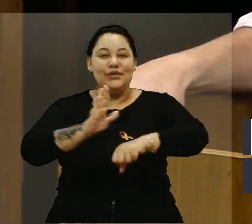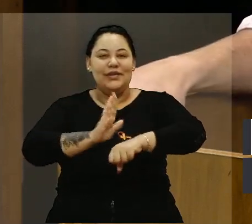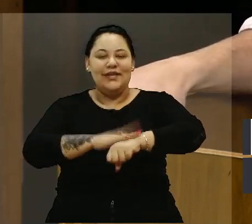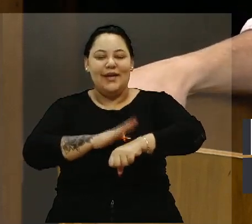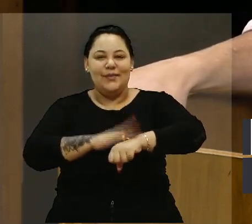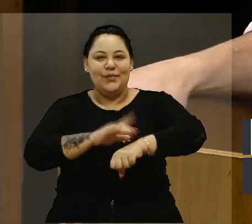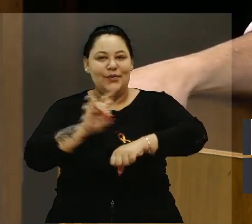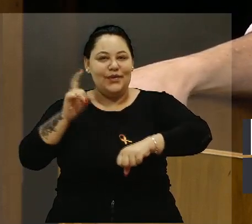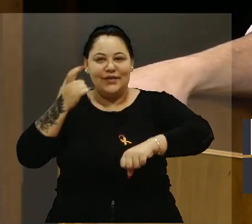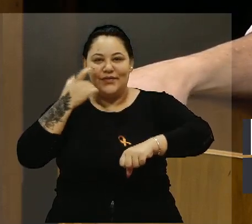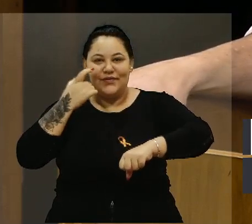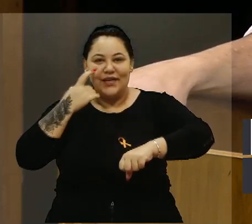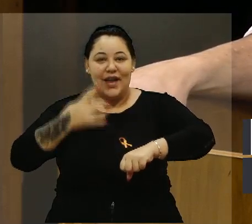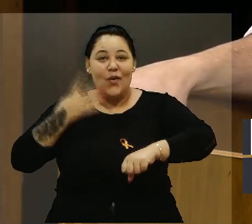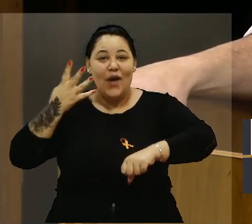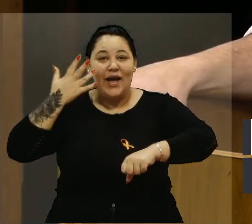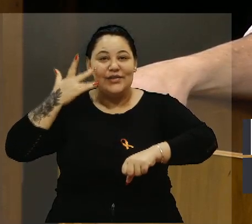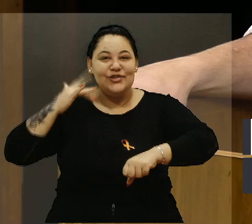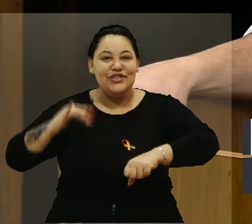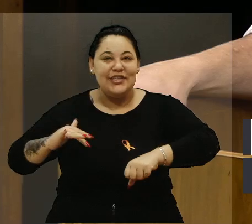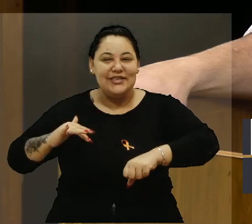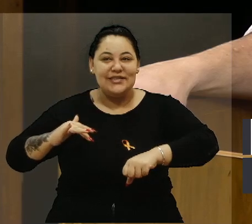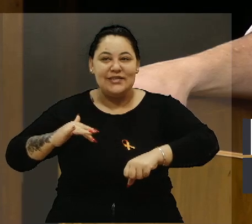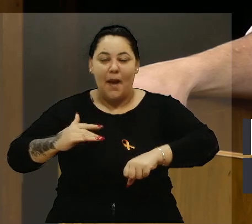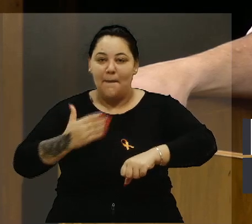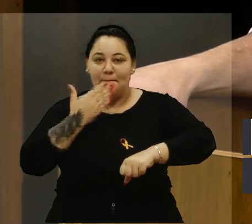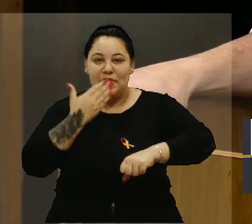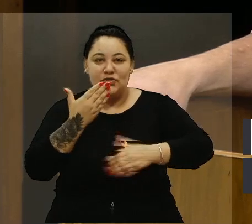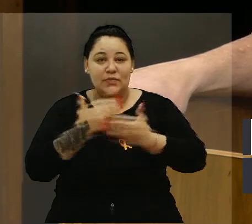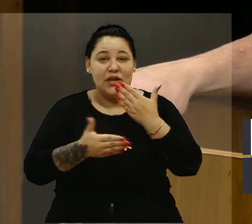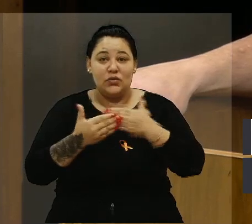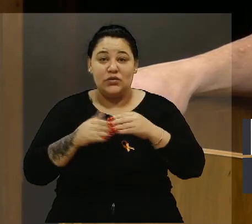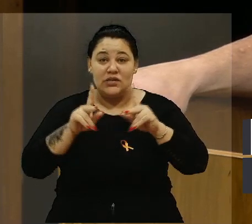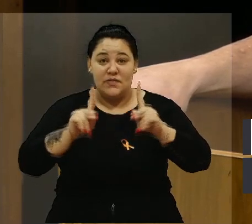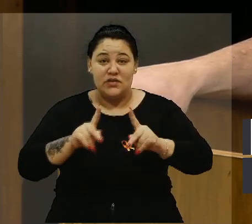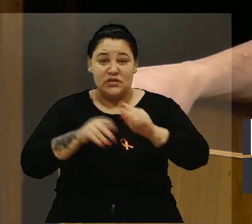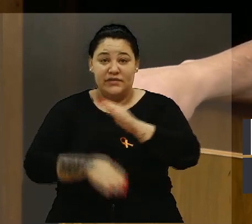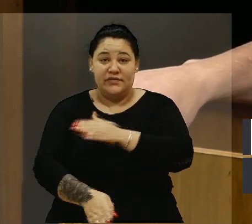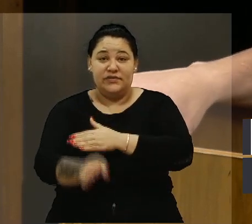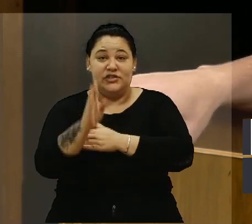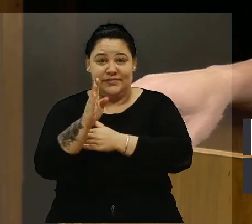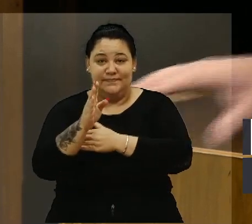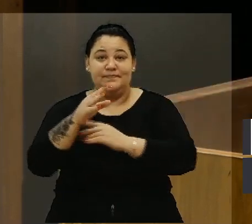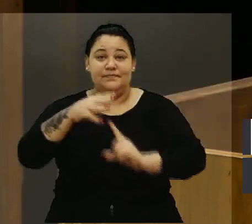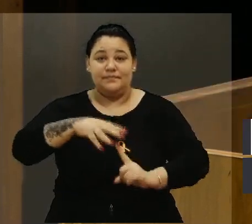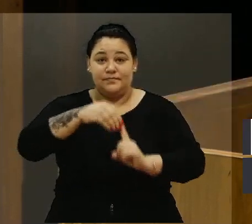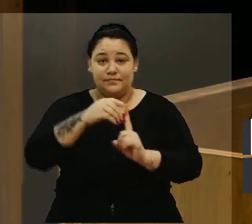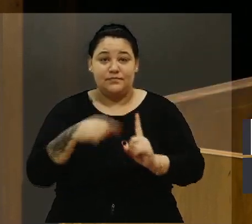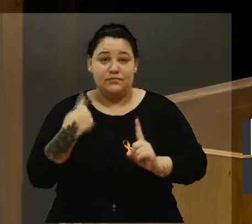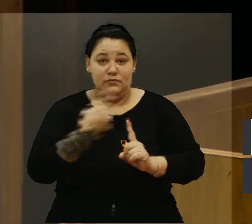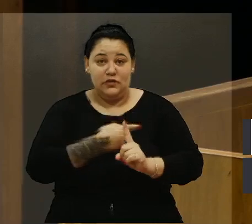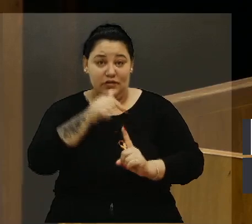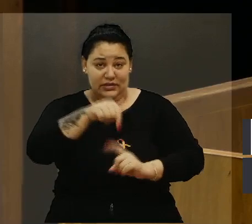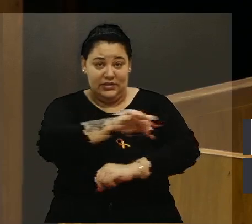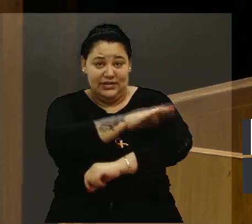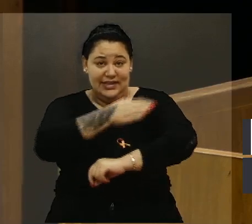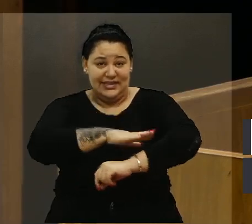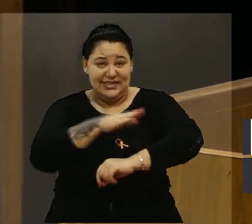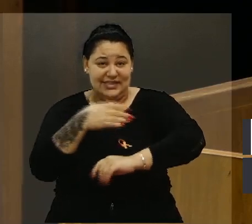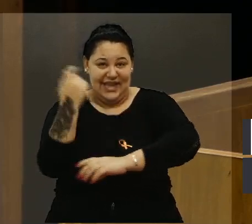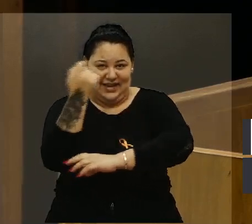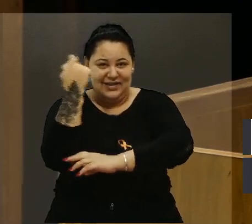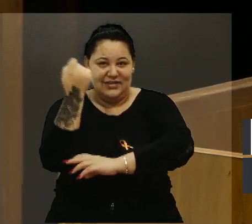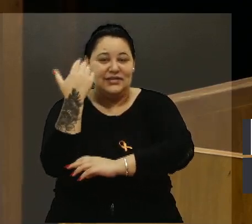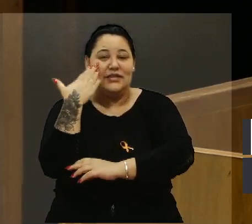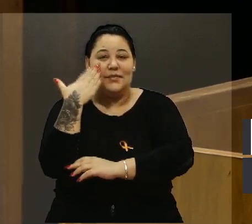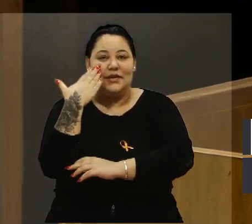dias. Pedi para todo mundo que vai pegar as estradas, principalmente nós aqui da Serra, Caxias do Sul, tem o costume de aproveitar